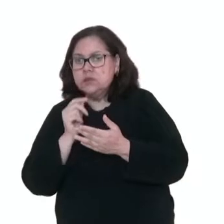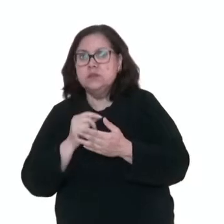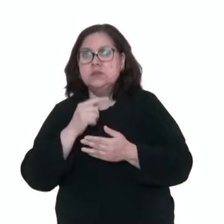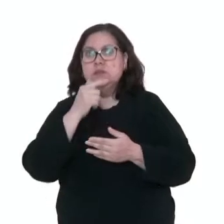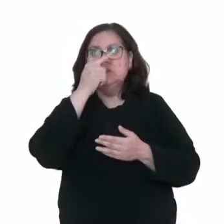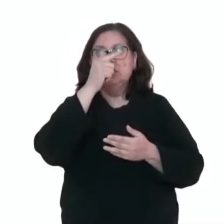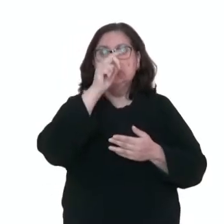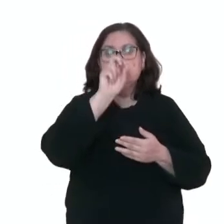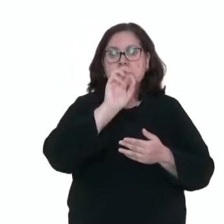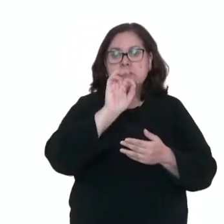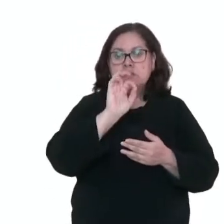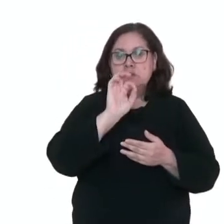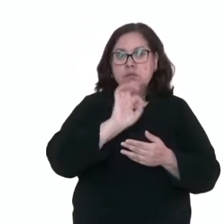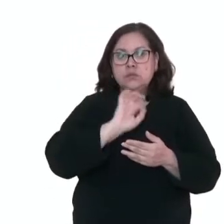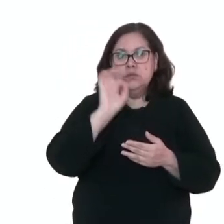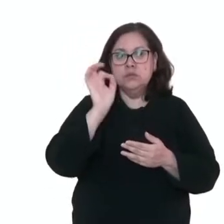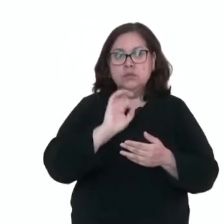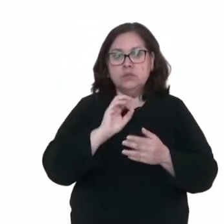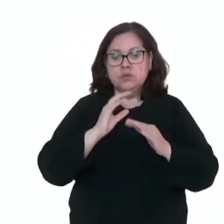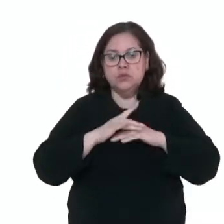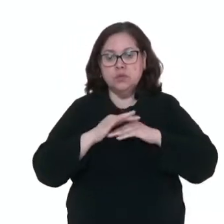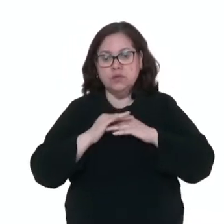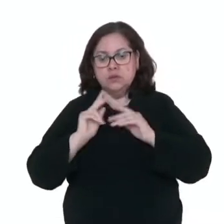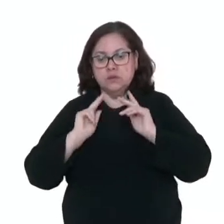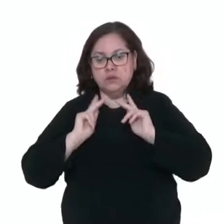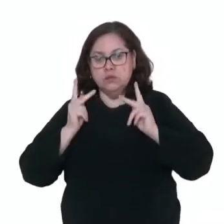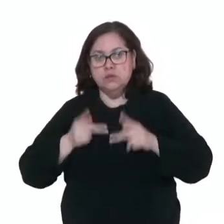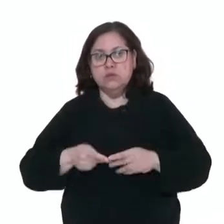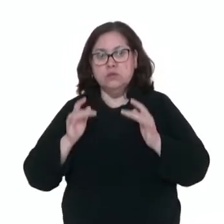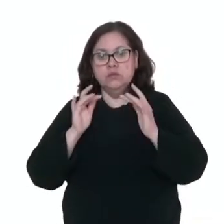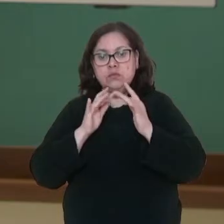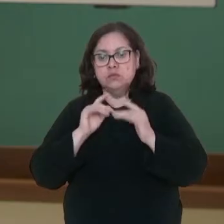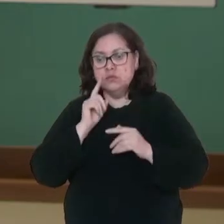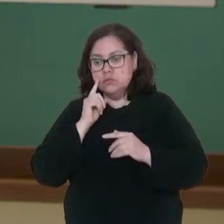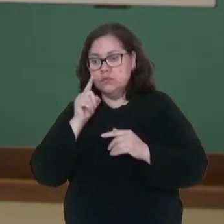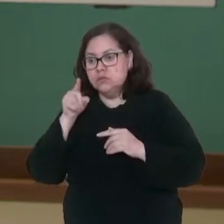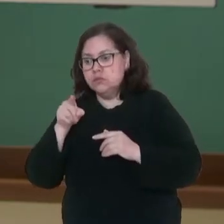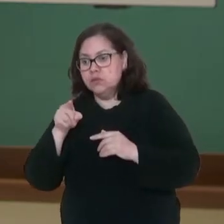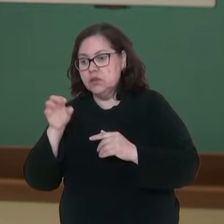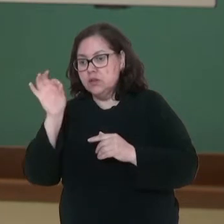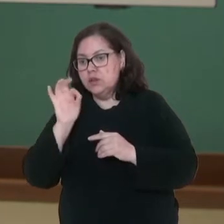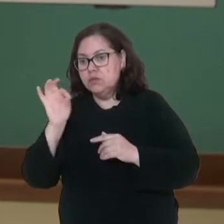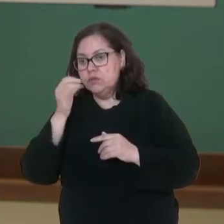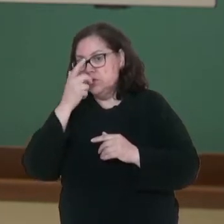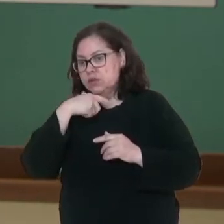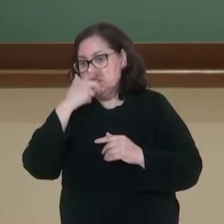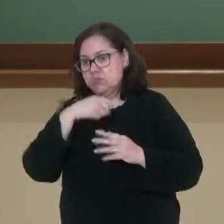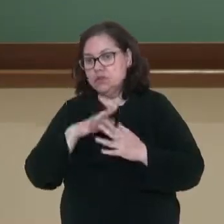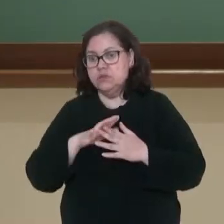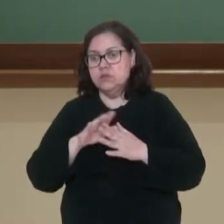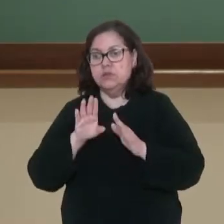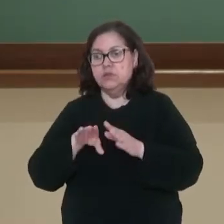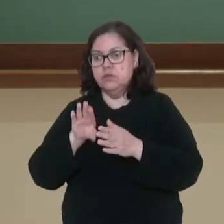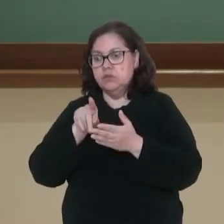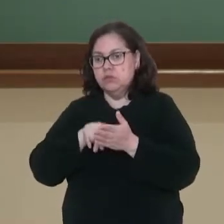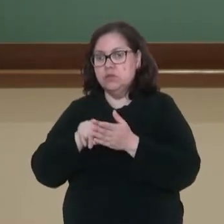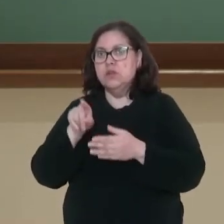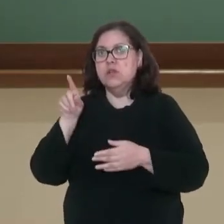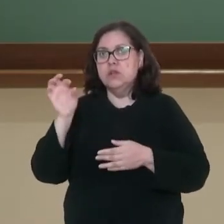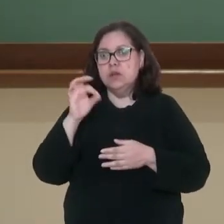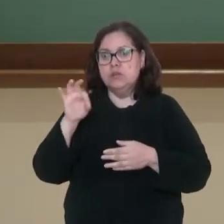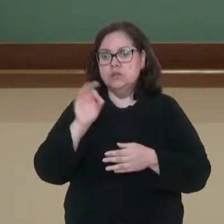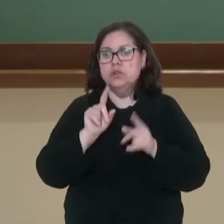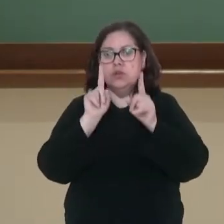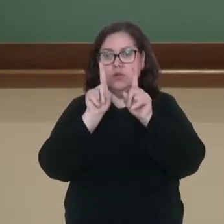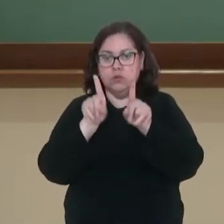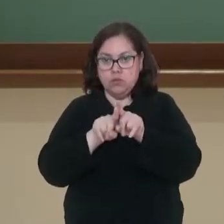75% dos genes associados a doenças humanas têm um correspondente identificável na mosca da fruta. Isso não significa que a mosca tem o mesmo